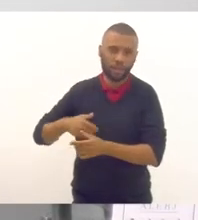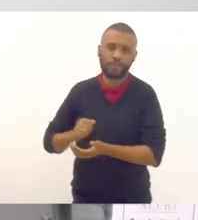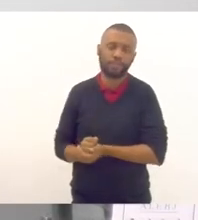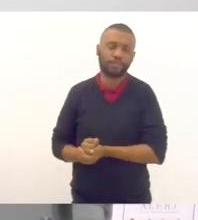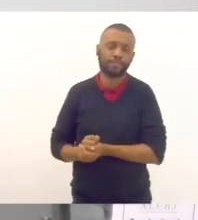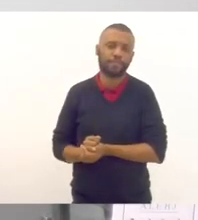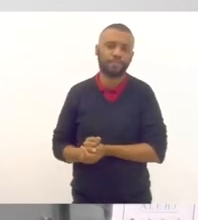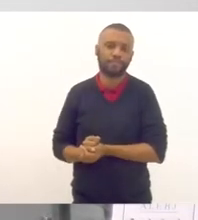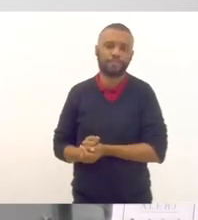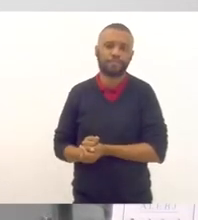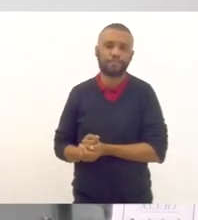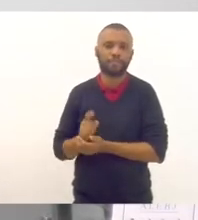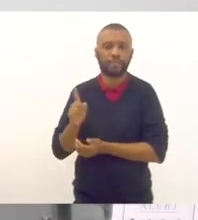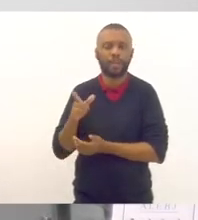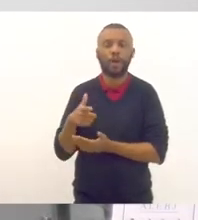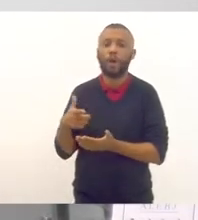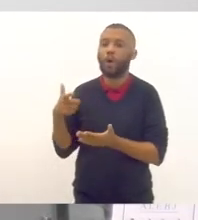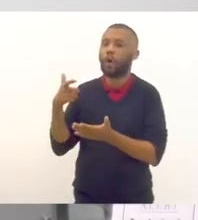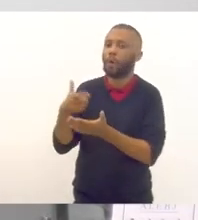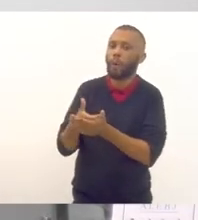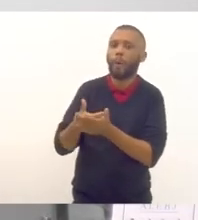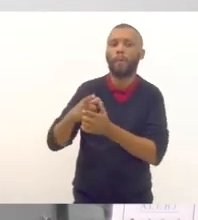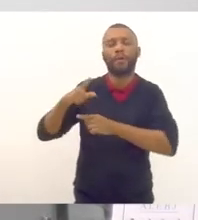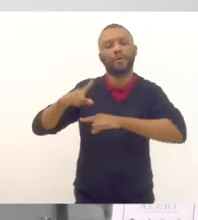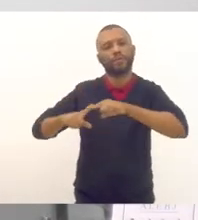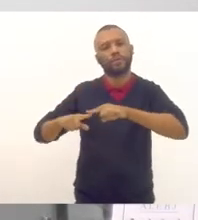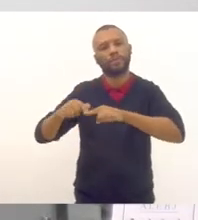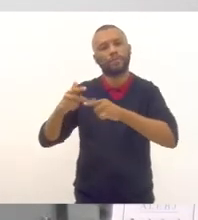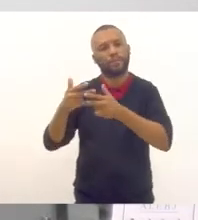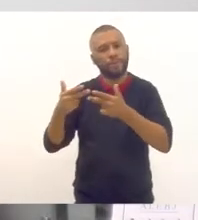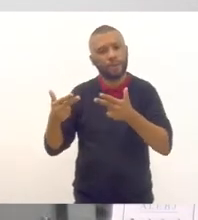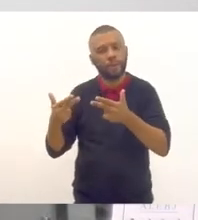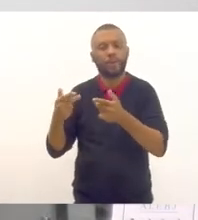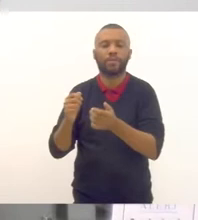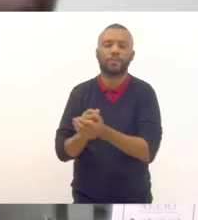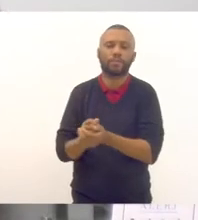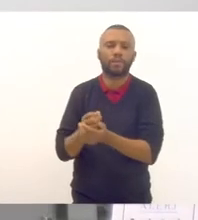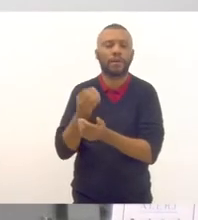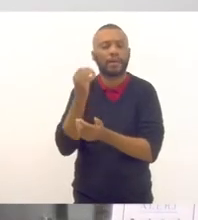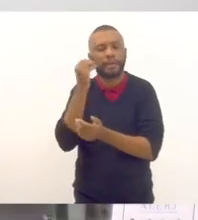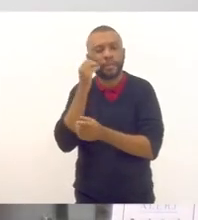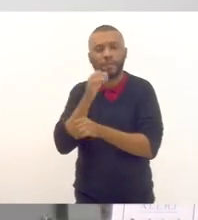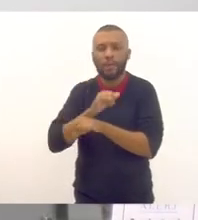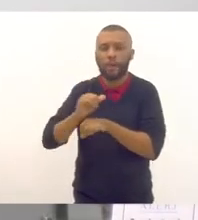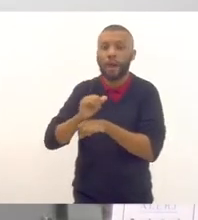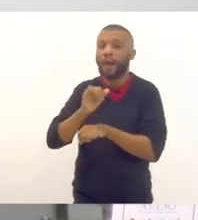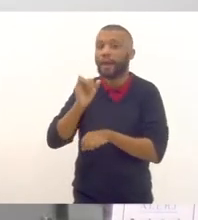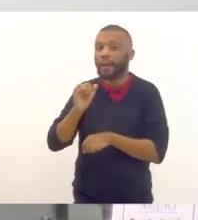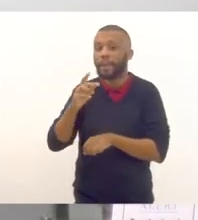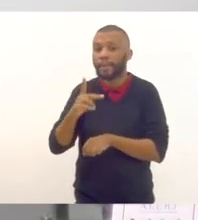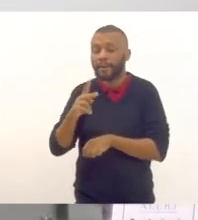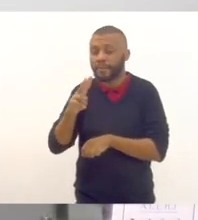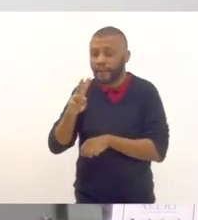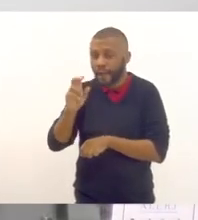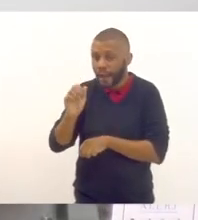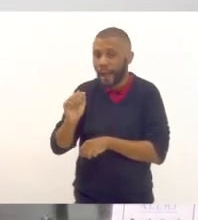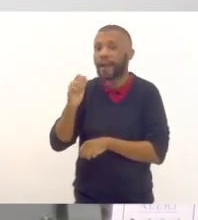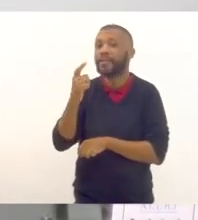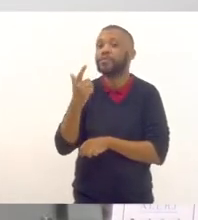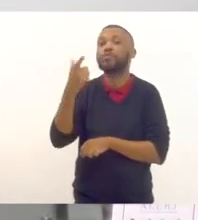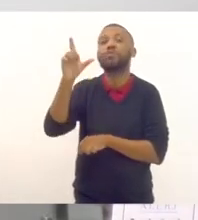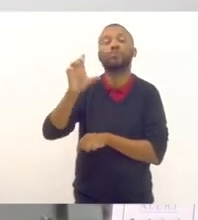fazendo compras de equipamentos e emplacando IPVA em outros estados,